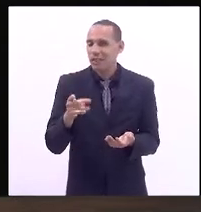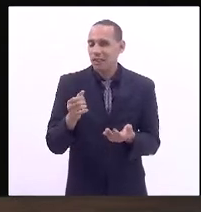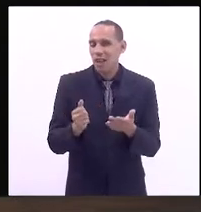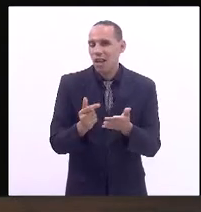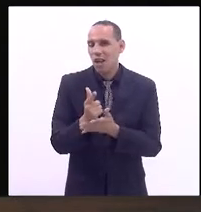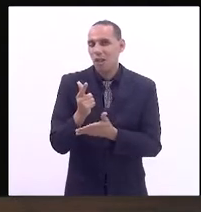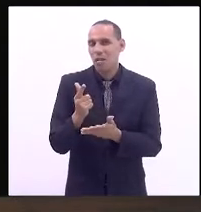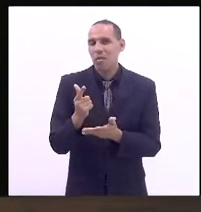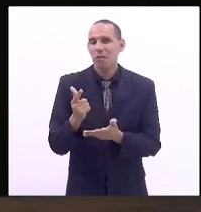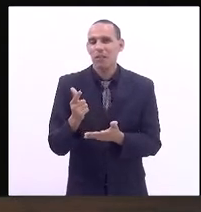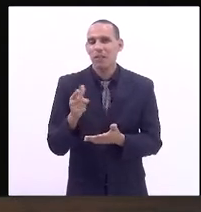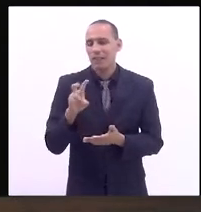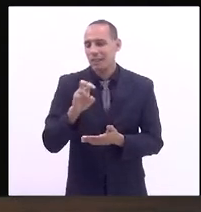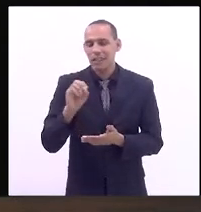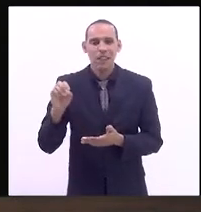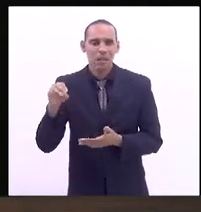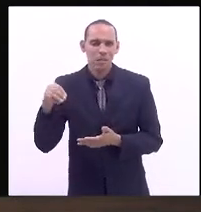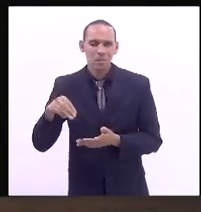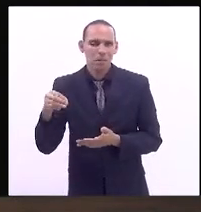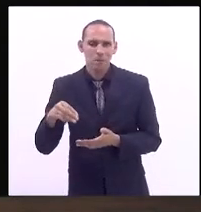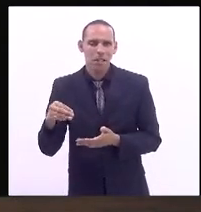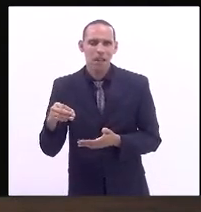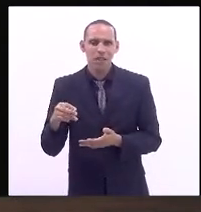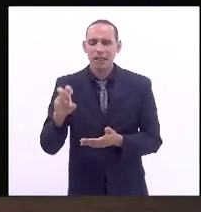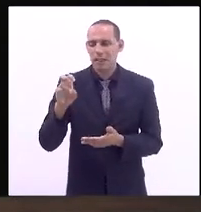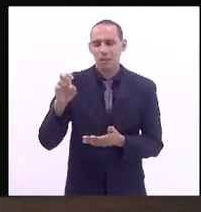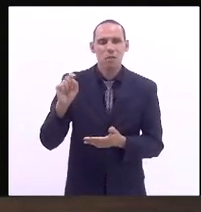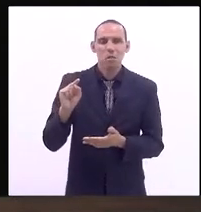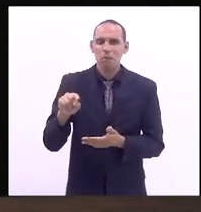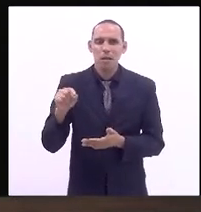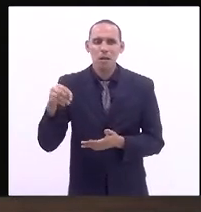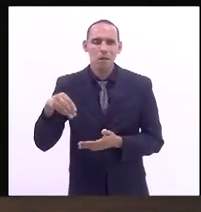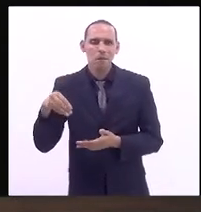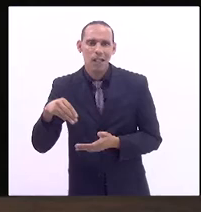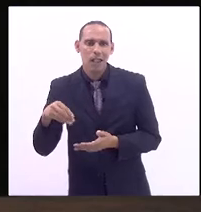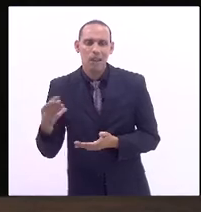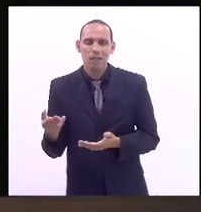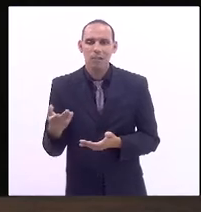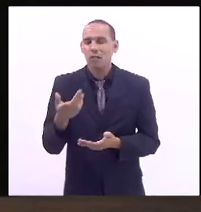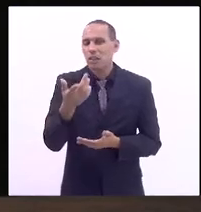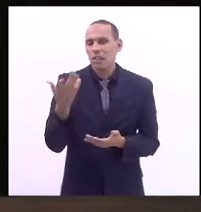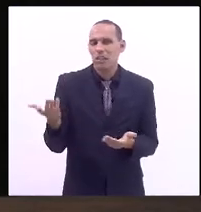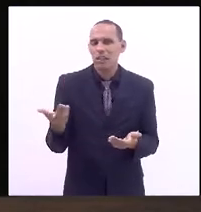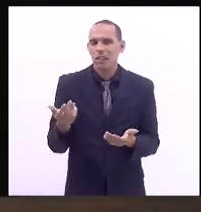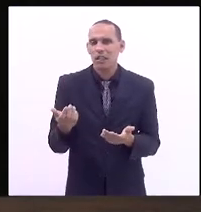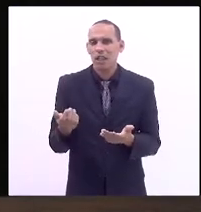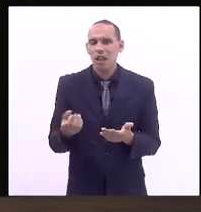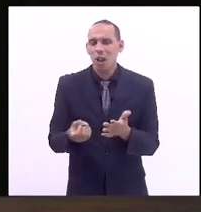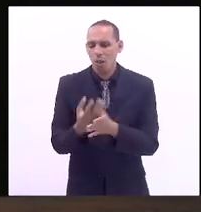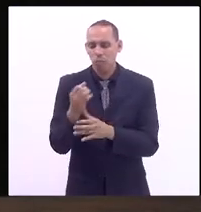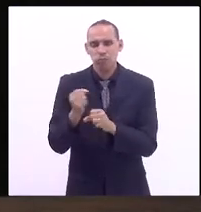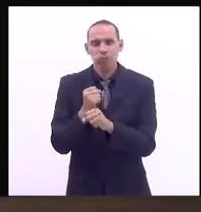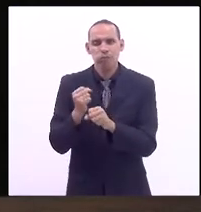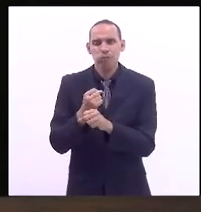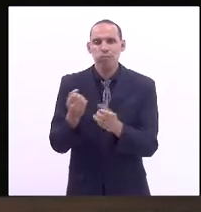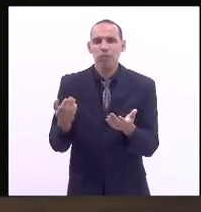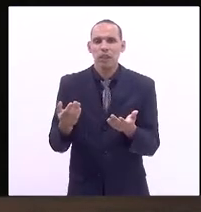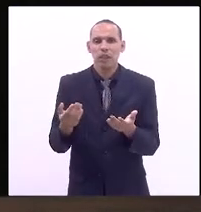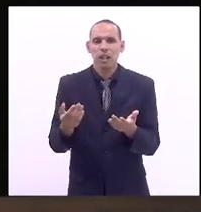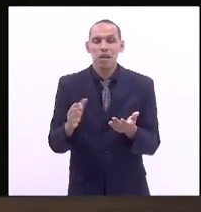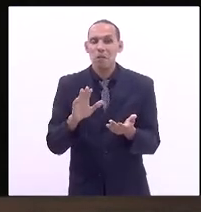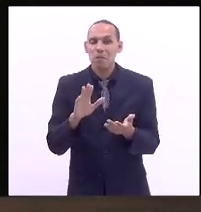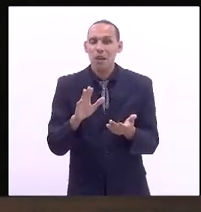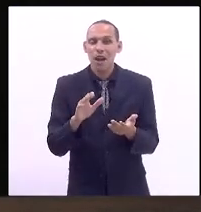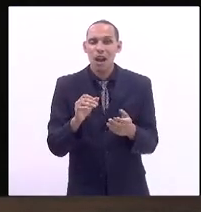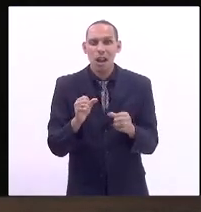você tem aqui o se mexe quadrado os cinco mil metros quadrados de área que você vai construir um pavimento outra coisa você